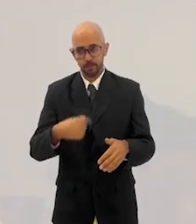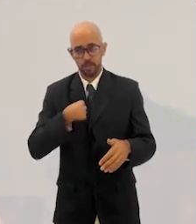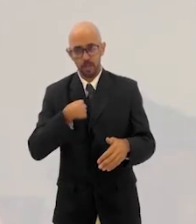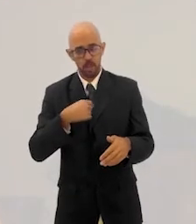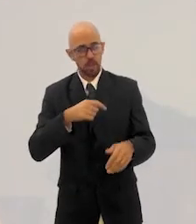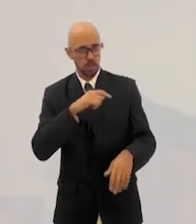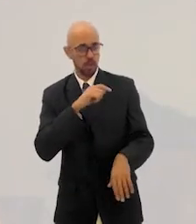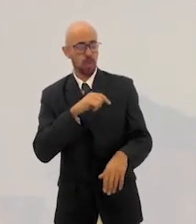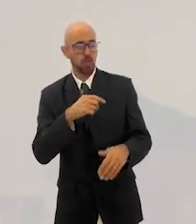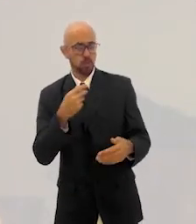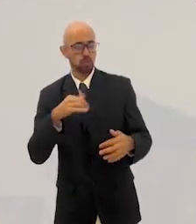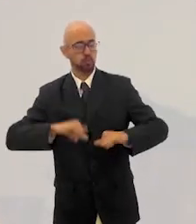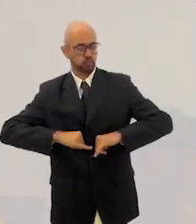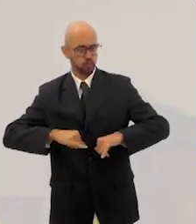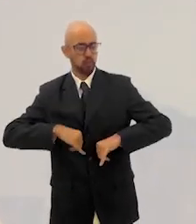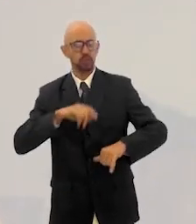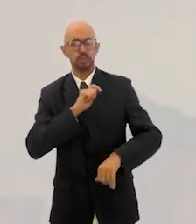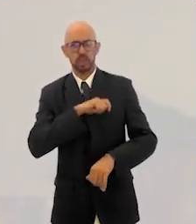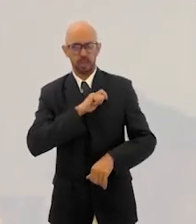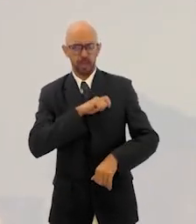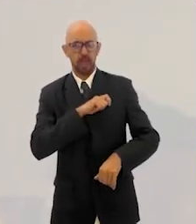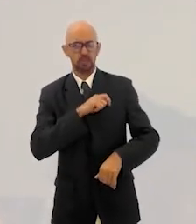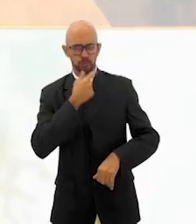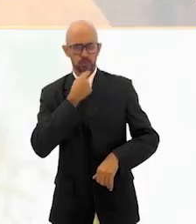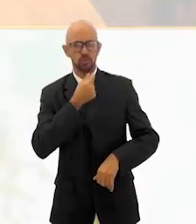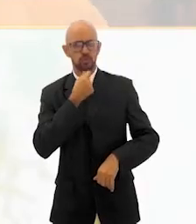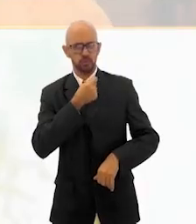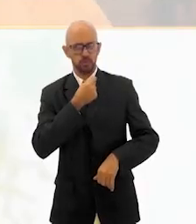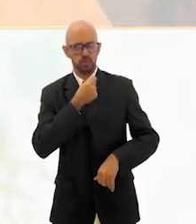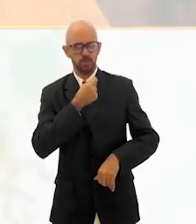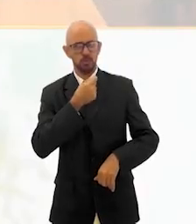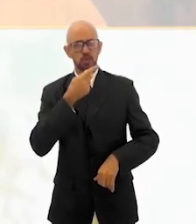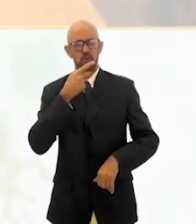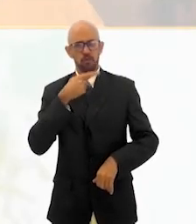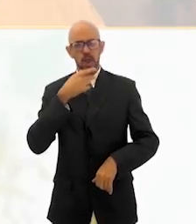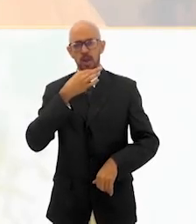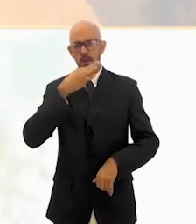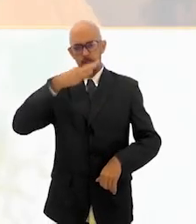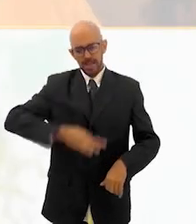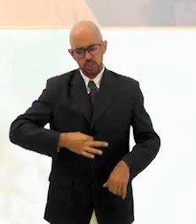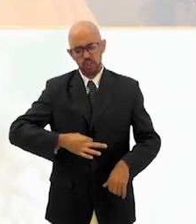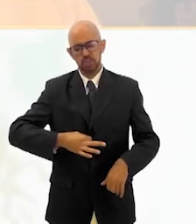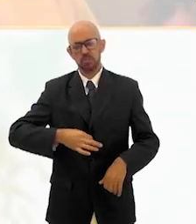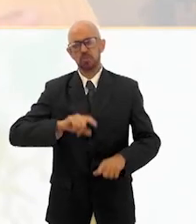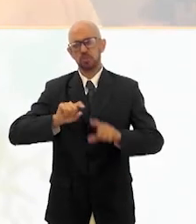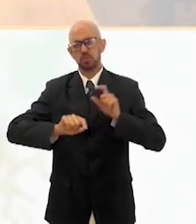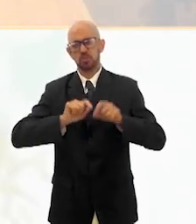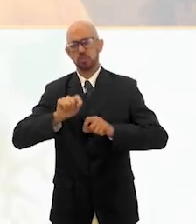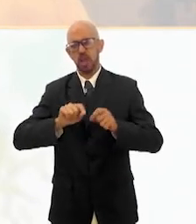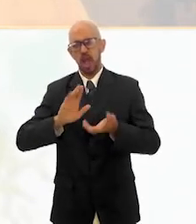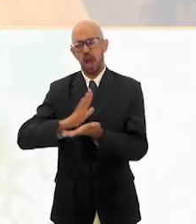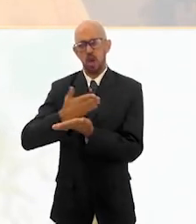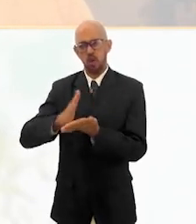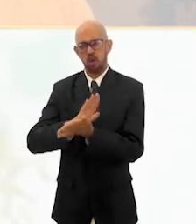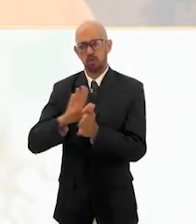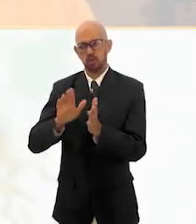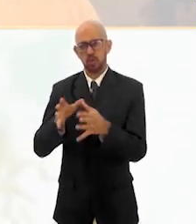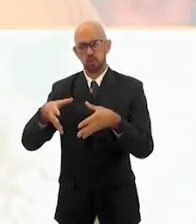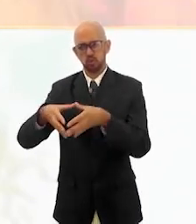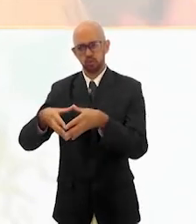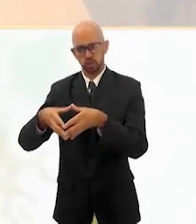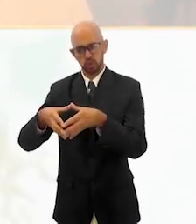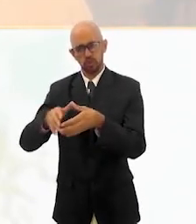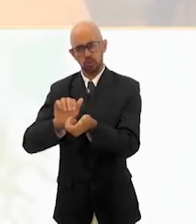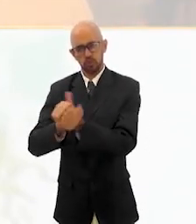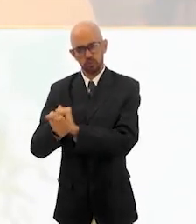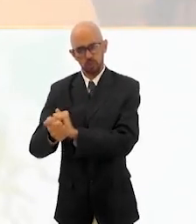pelos homens, até em grupos homens, porque tem essa onda do machismo, que machismo é, fica lá, um faz um tipo de futebol e protege